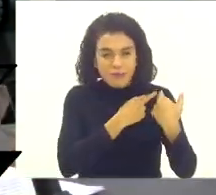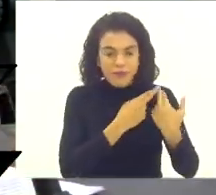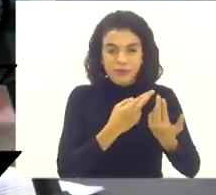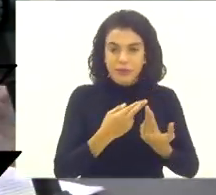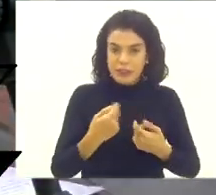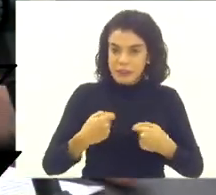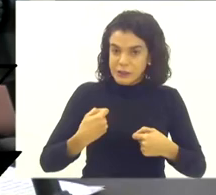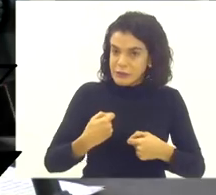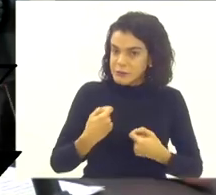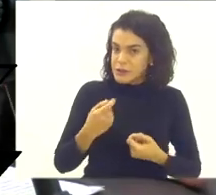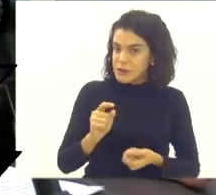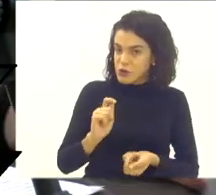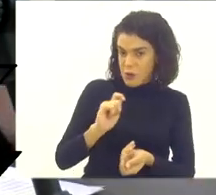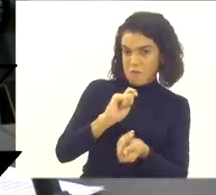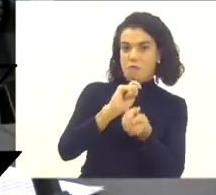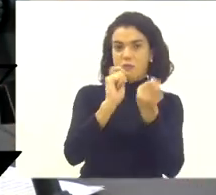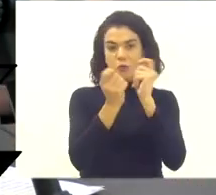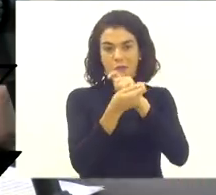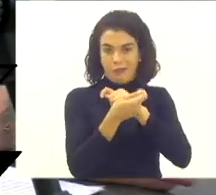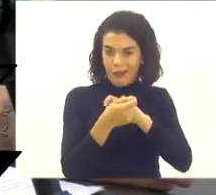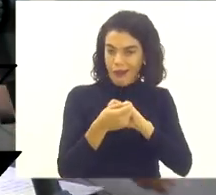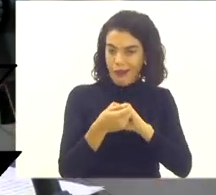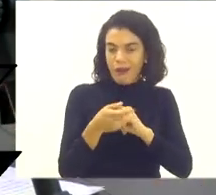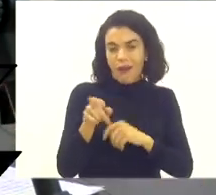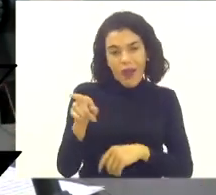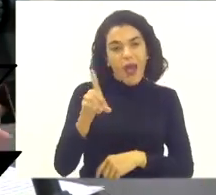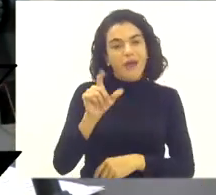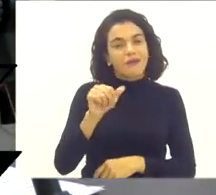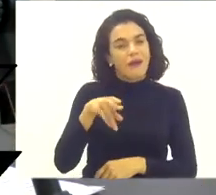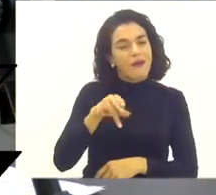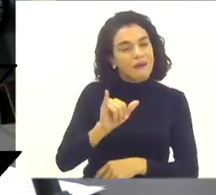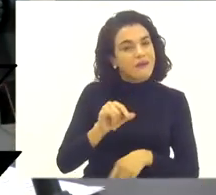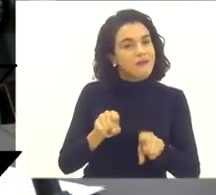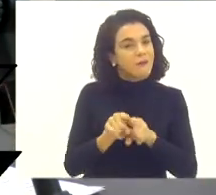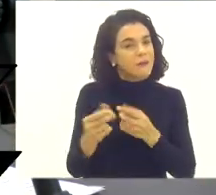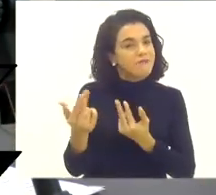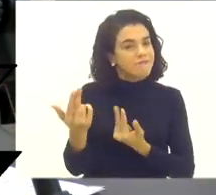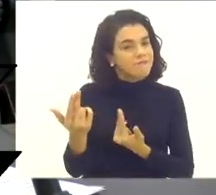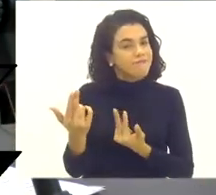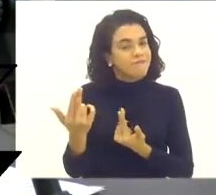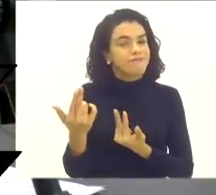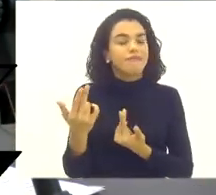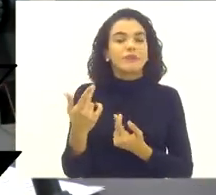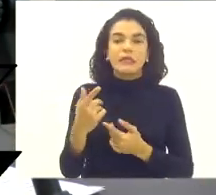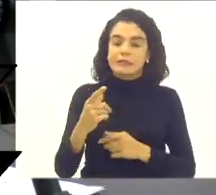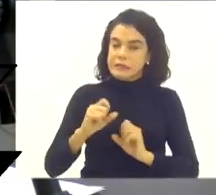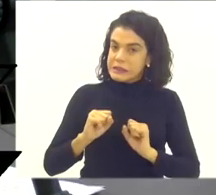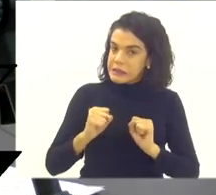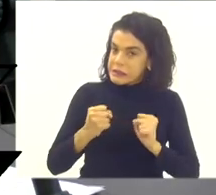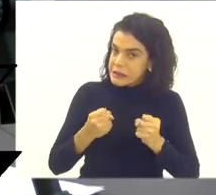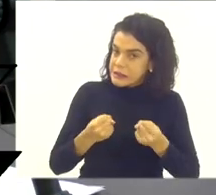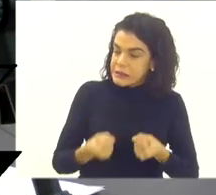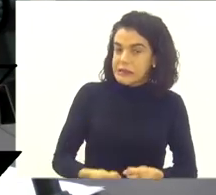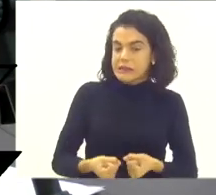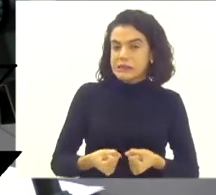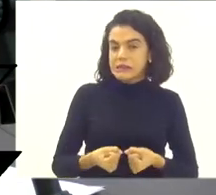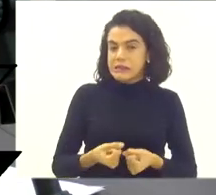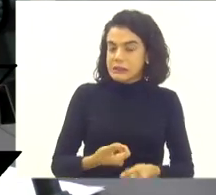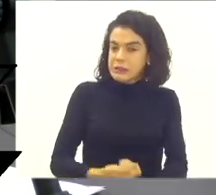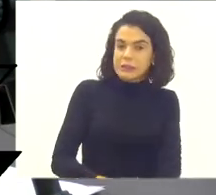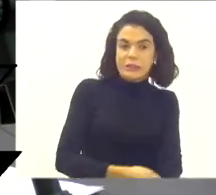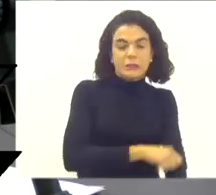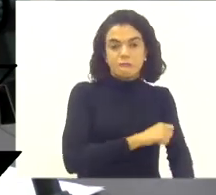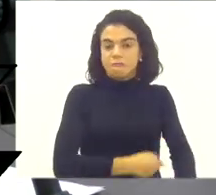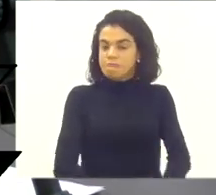teve que ter uma caminhada na casa e eu tenho certeza que a Dani como todas nós tivemos que assim arduamente ter que